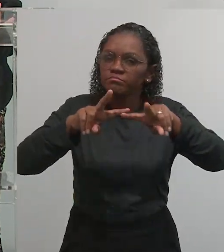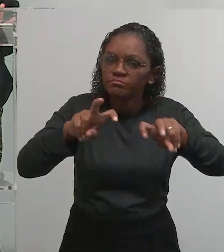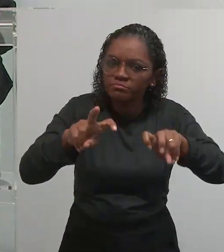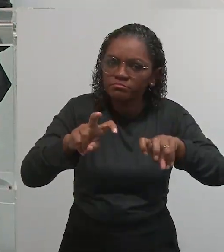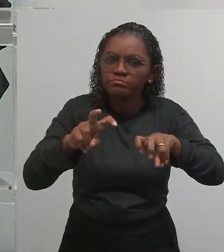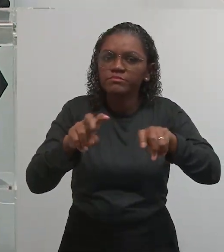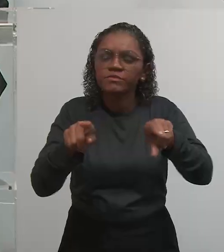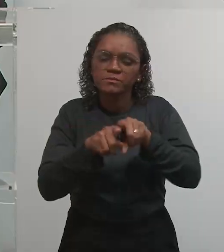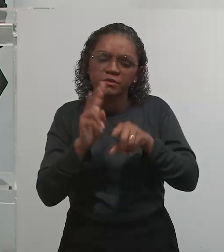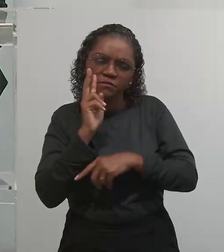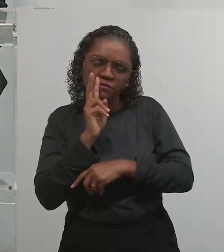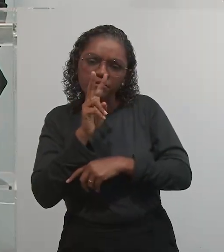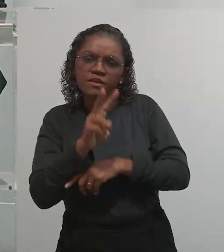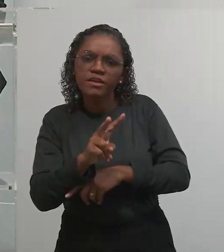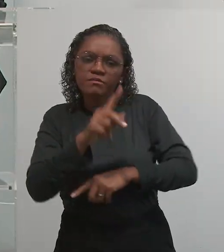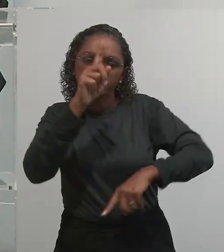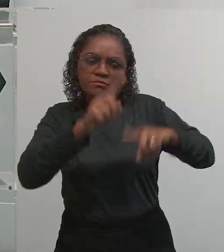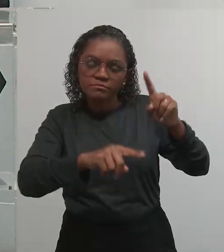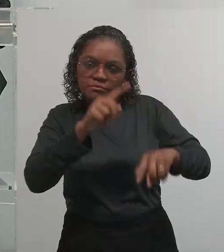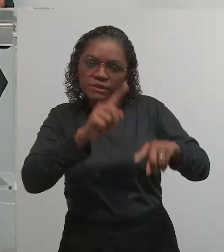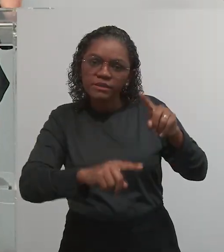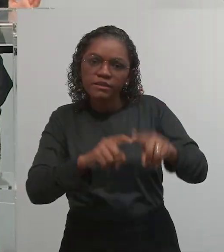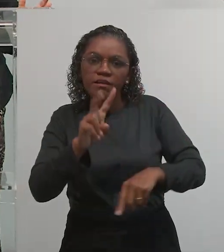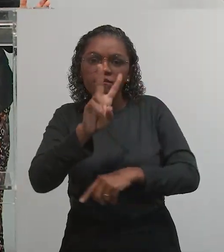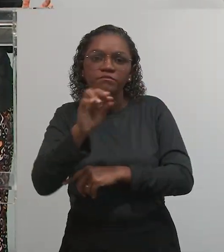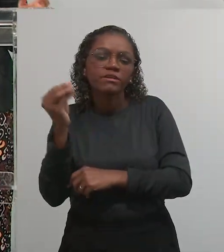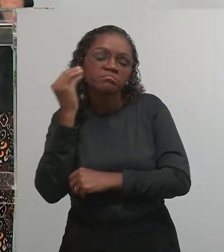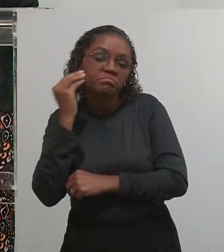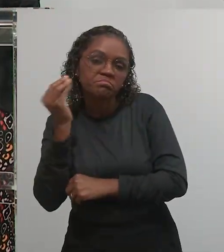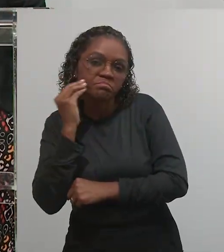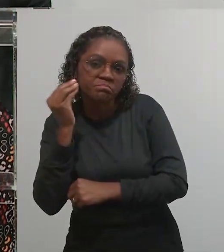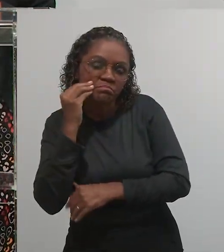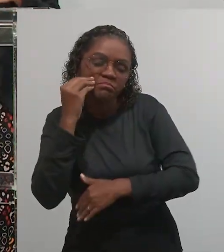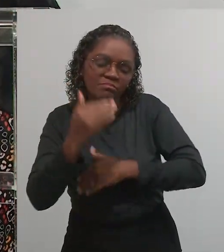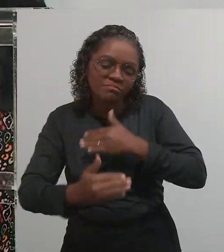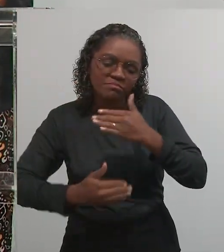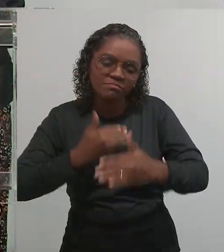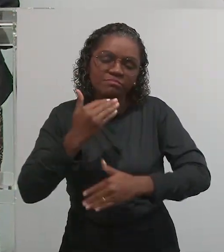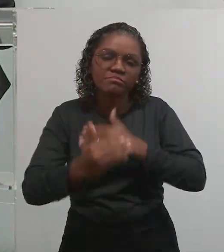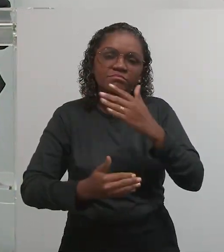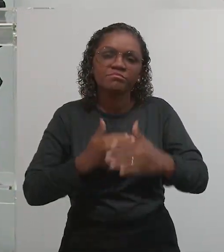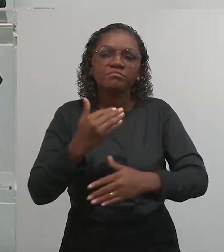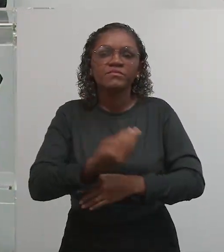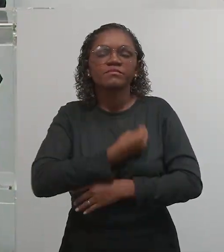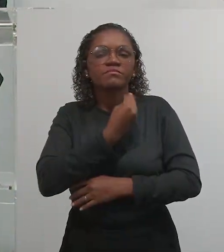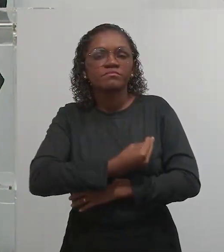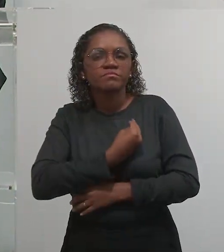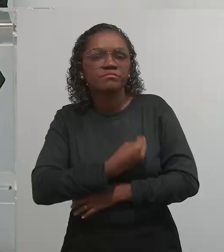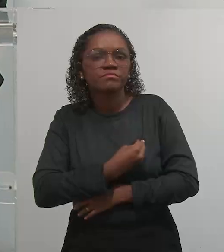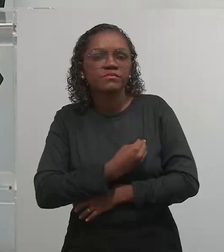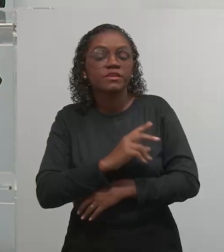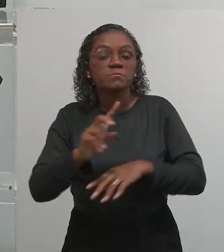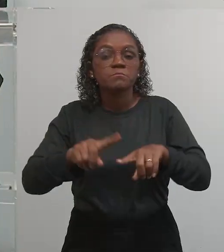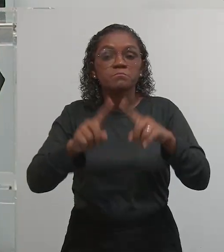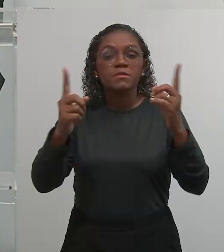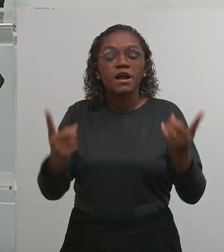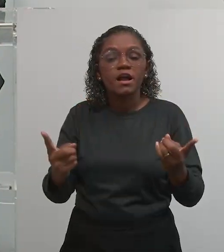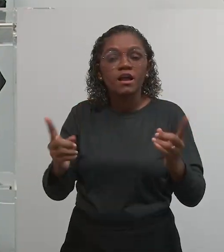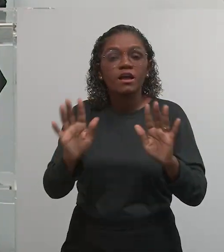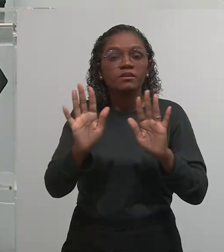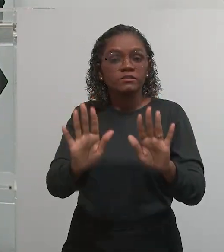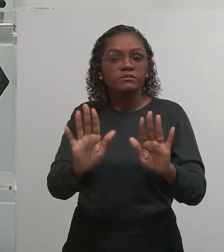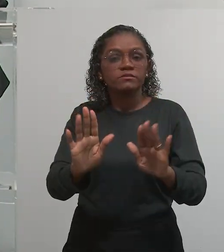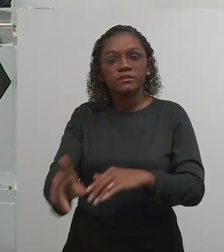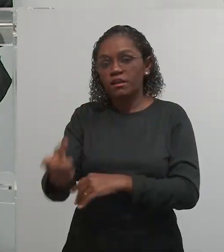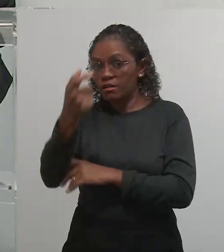objeto, onde você vai fazer aquelas experimentações. a vivência, e a razão ela está mais ancorada